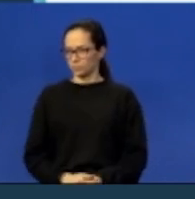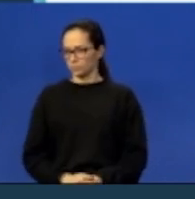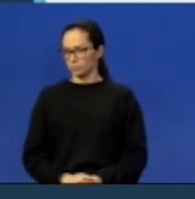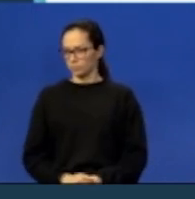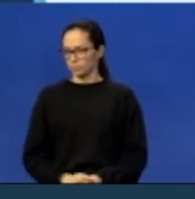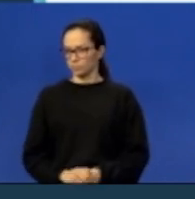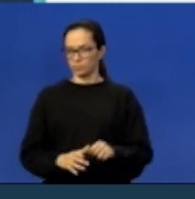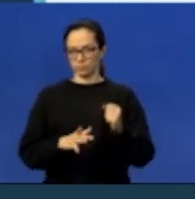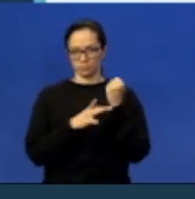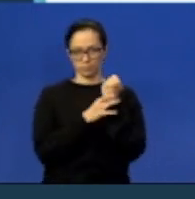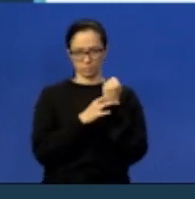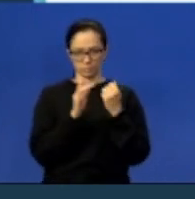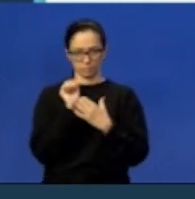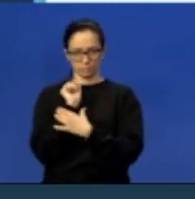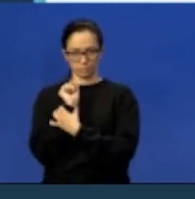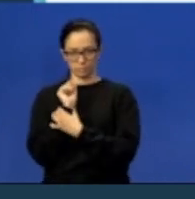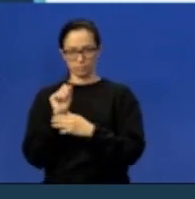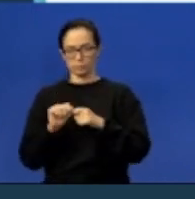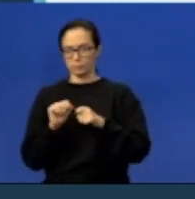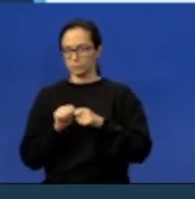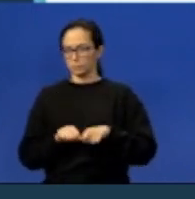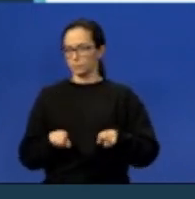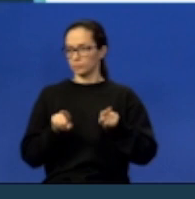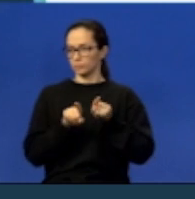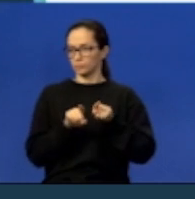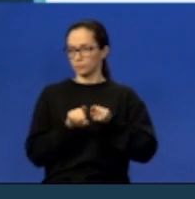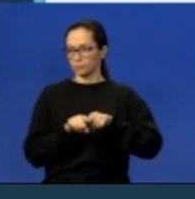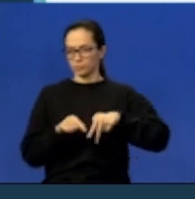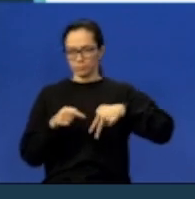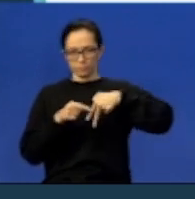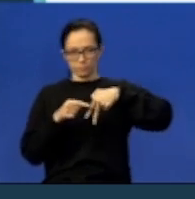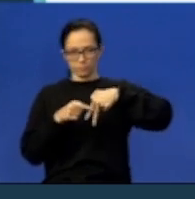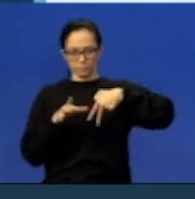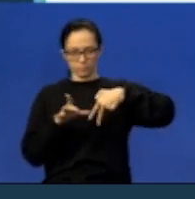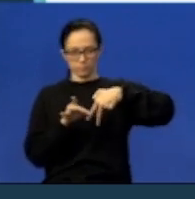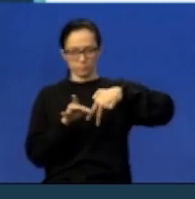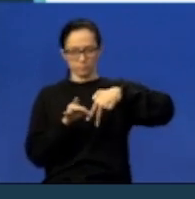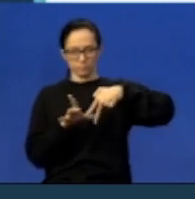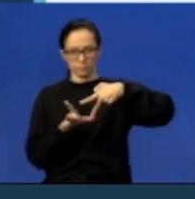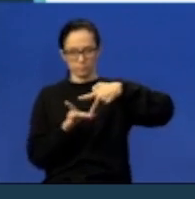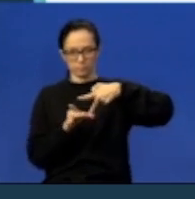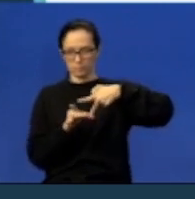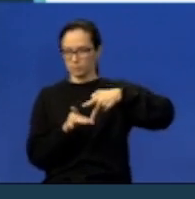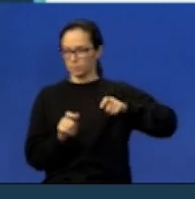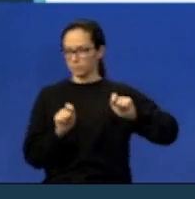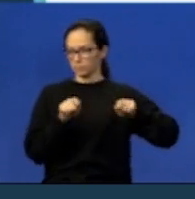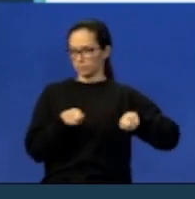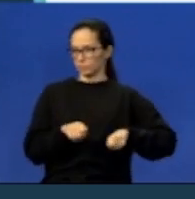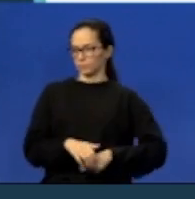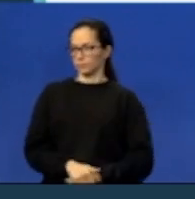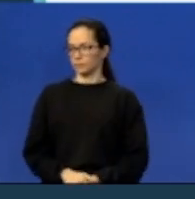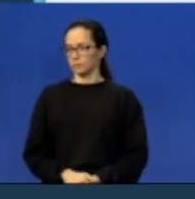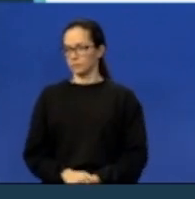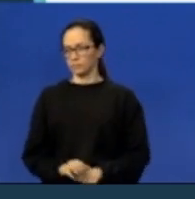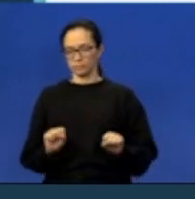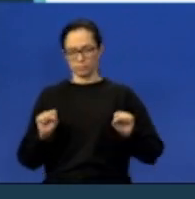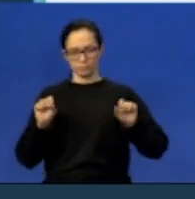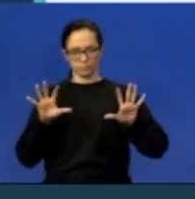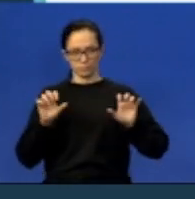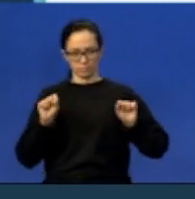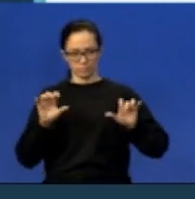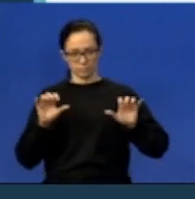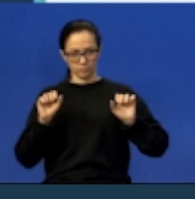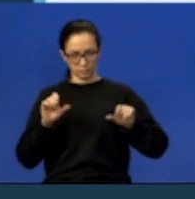as derivações V1, V2, V3, V4, V5 e V6. Vocês veem aqui abaixo, né, o aparelho